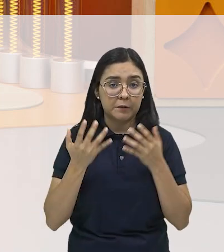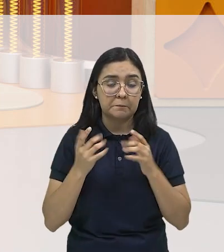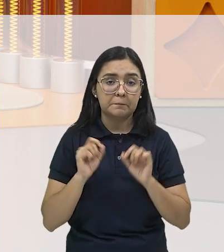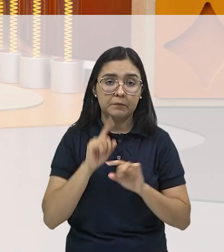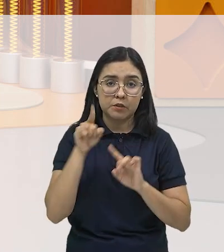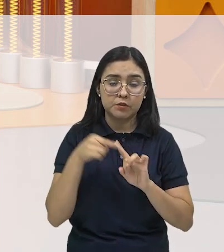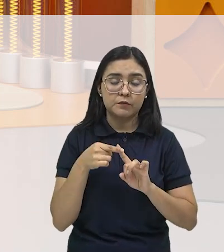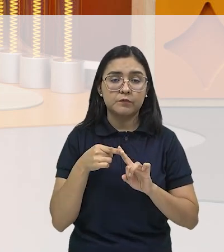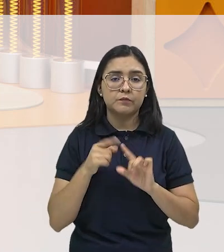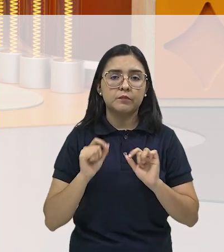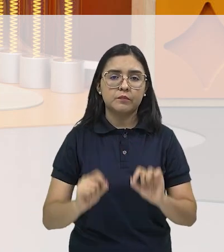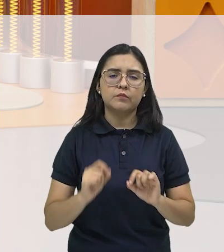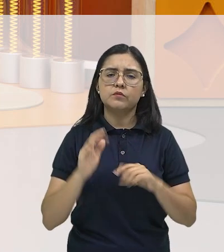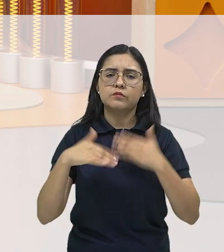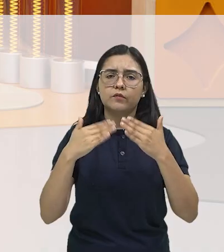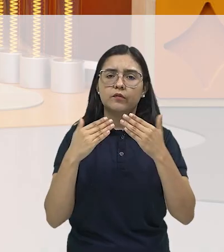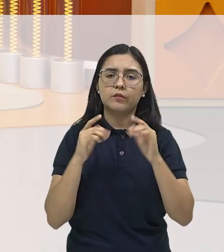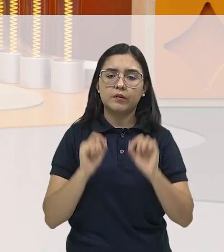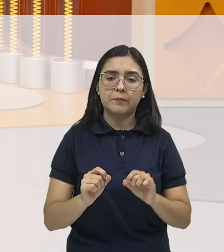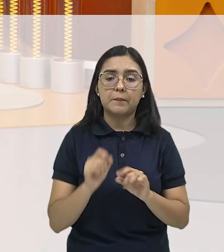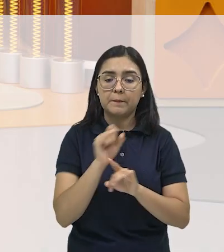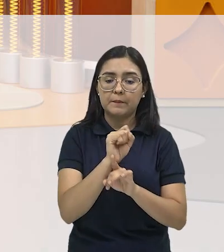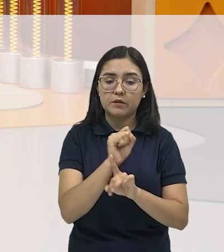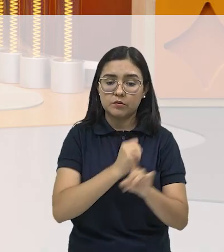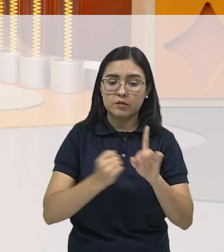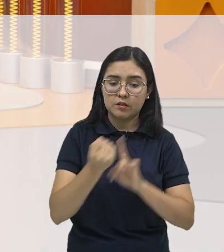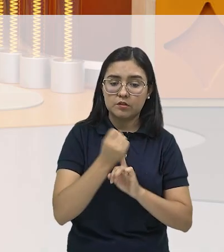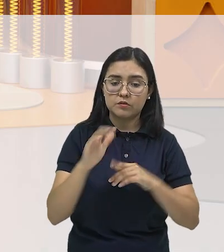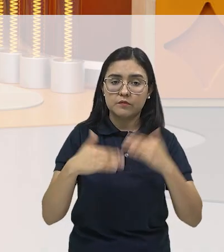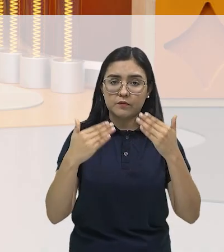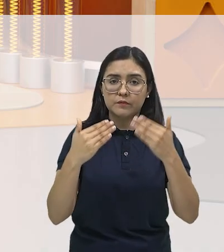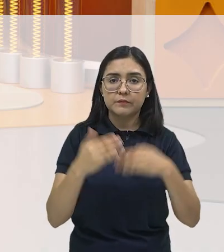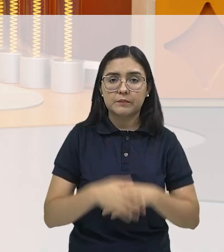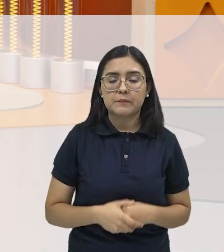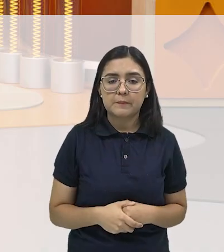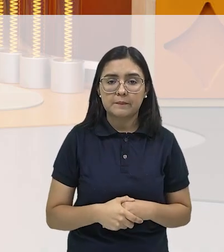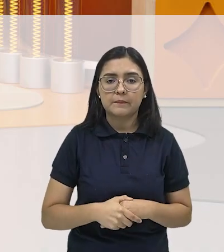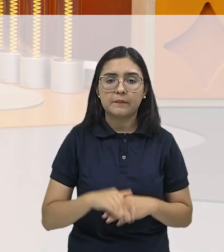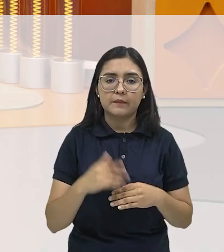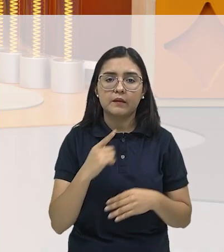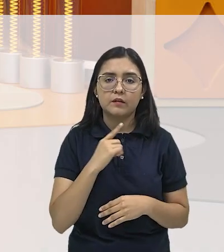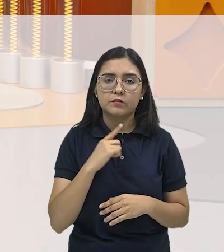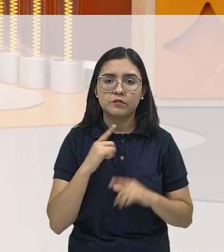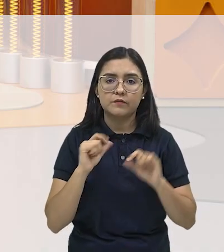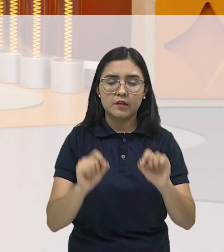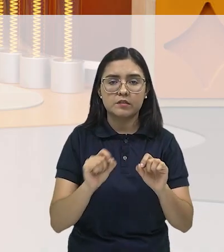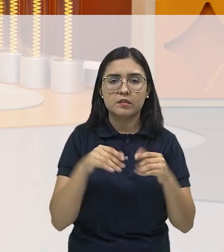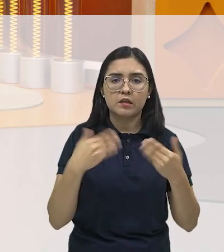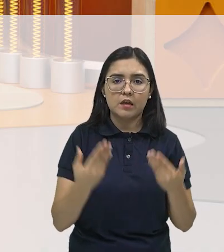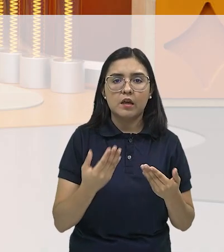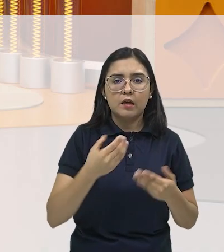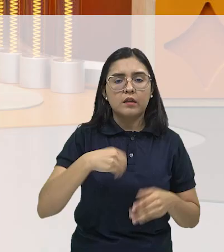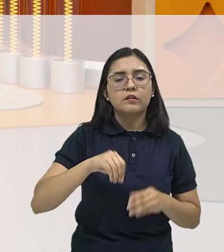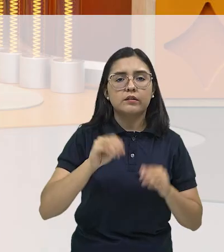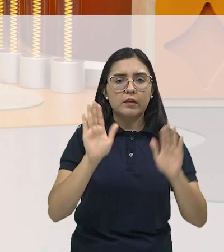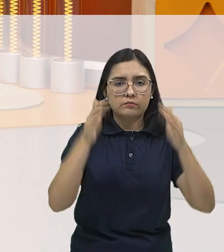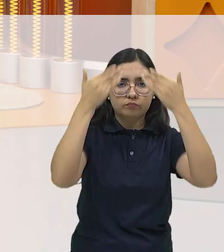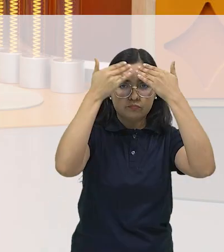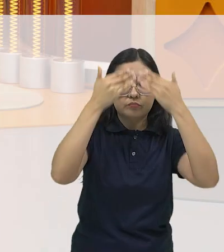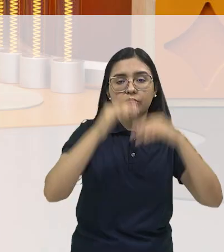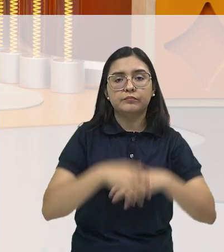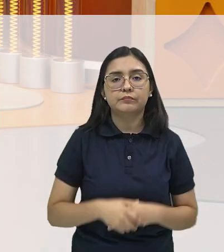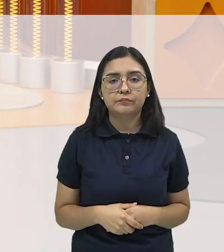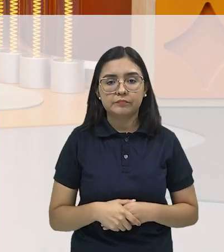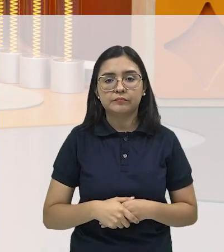como forma de desenvolver uma sociedade que não mais estivesse presa, trancada nesse obscurantismo